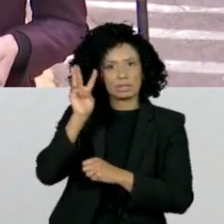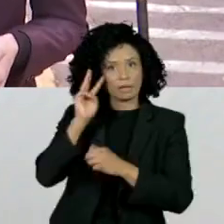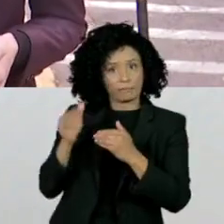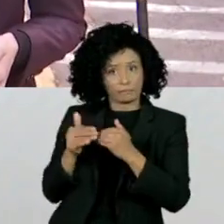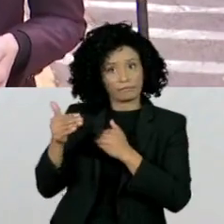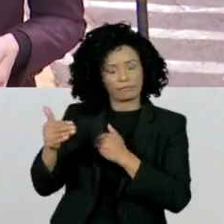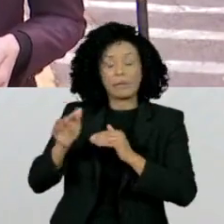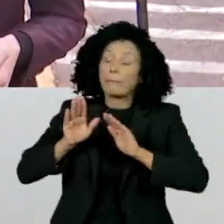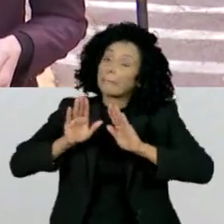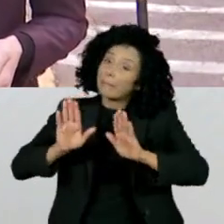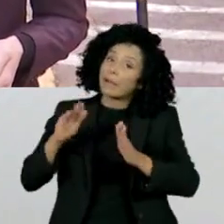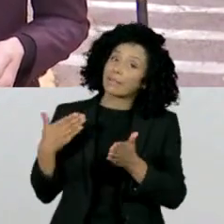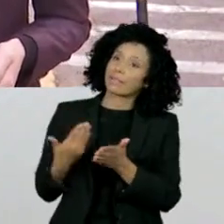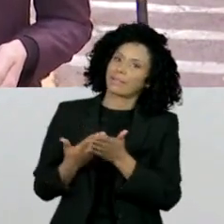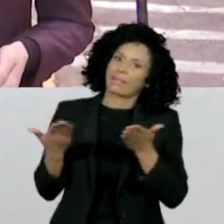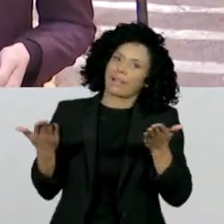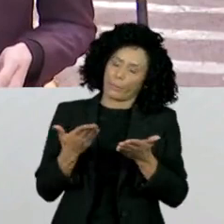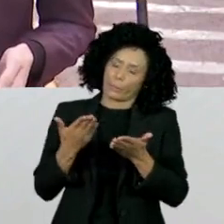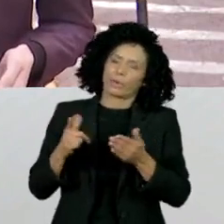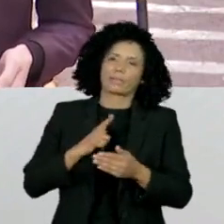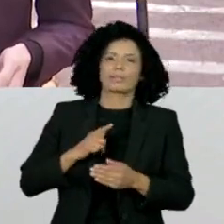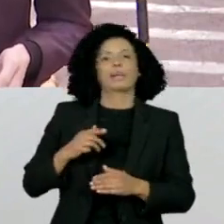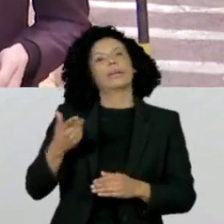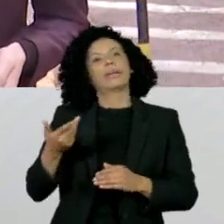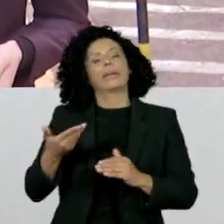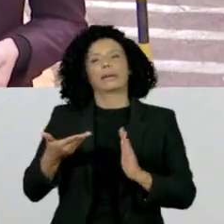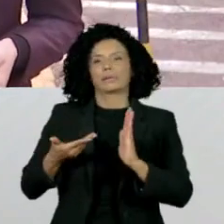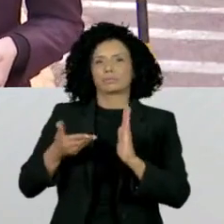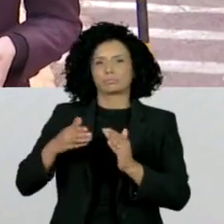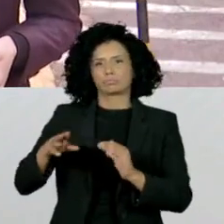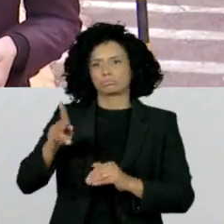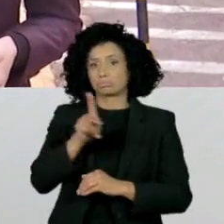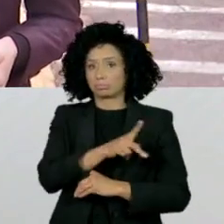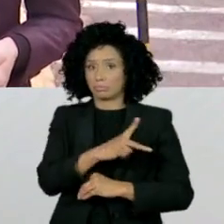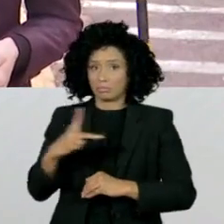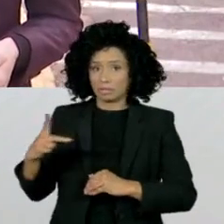terça-feira, mas, de acordo com o presidente do Senado, Rodrigo Pacheco,